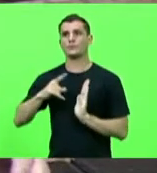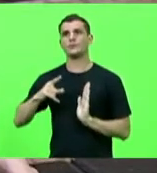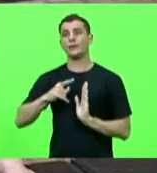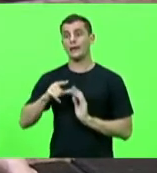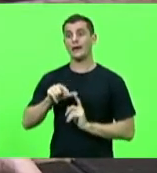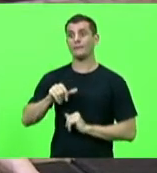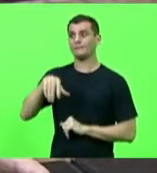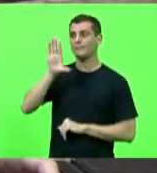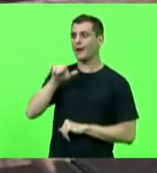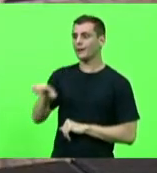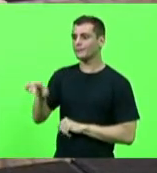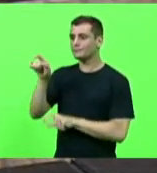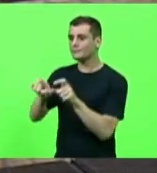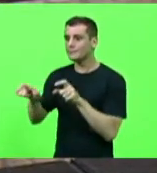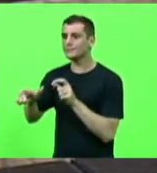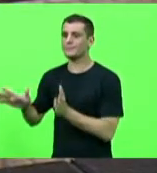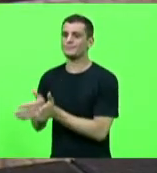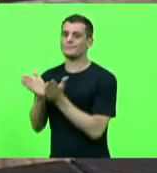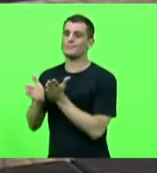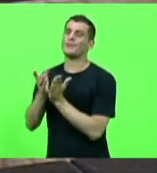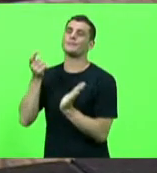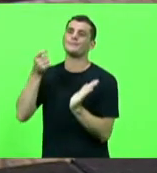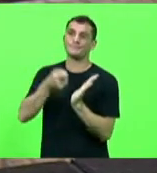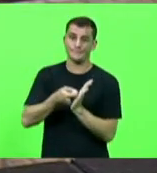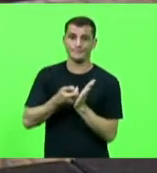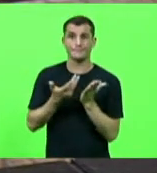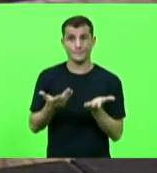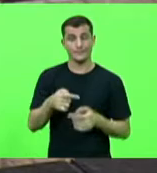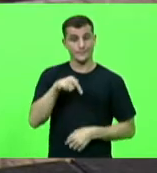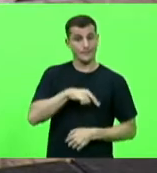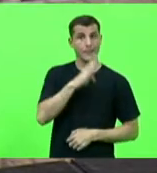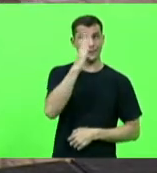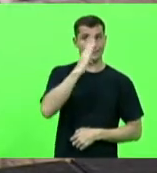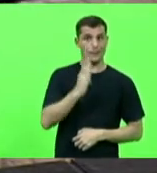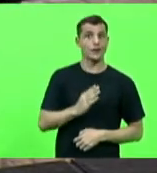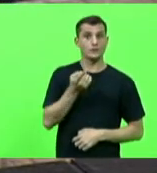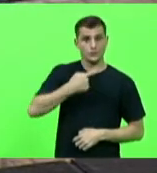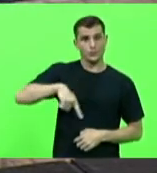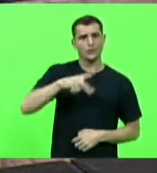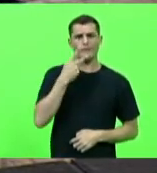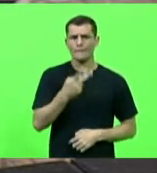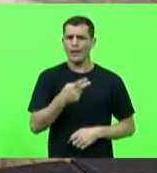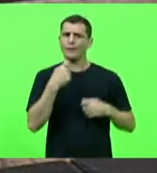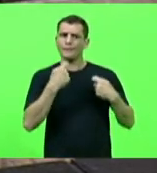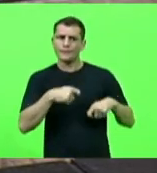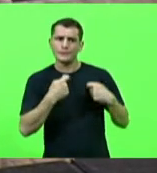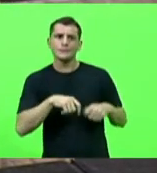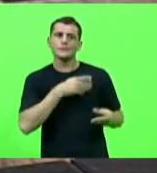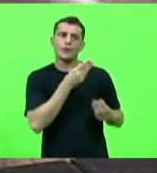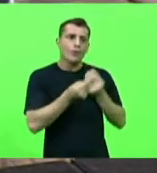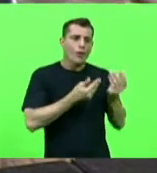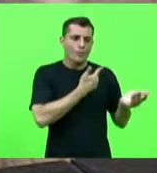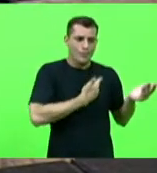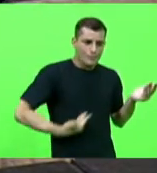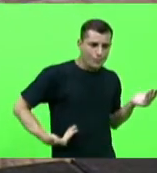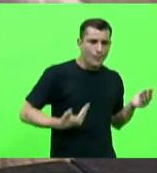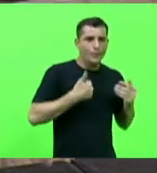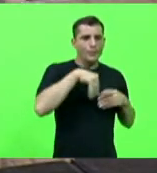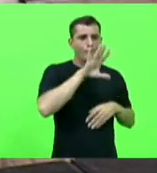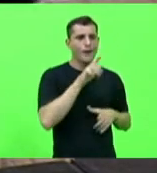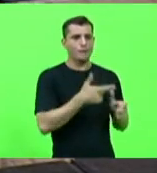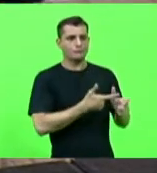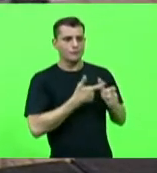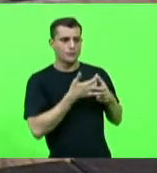nós pedimos, é muito curioso que no Brasil nós pedimos, por um lado, mais Estado, aumento de despesa pública, o que nós votamos aqui no final do ano